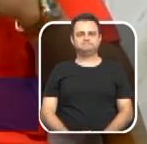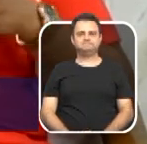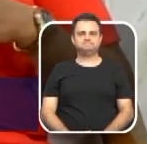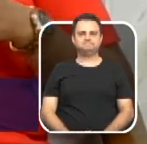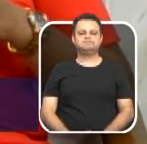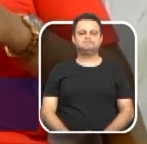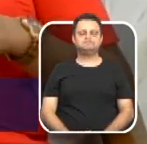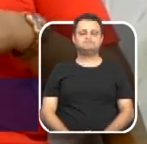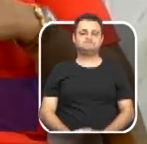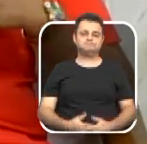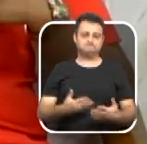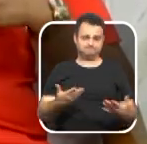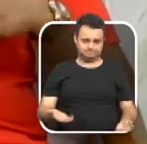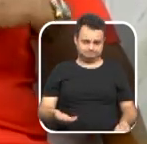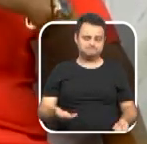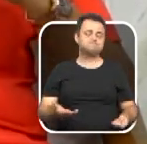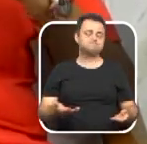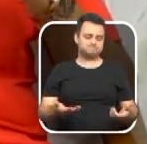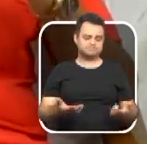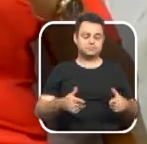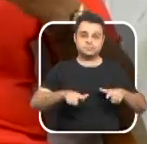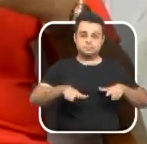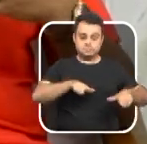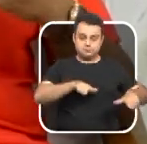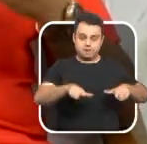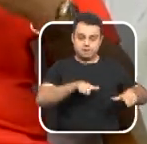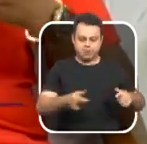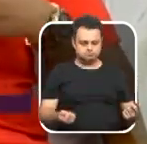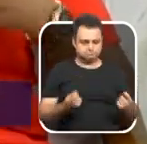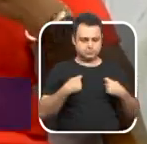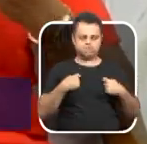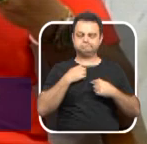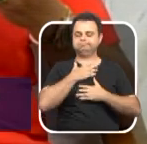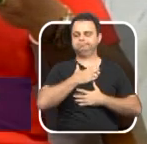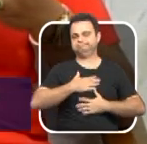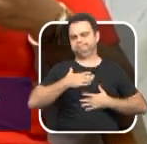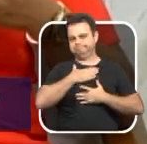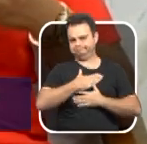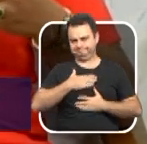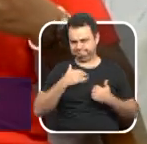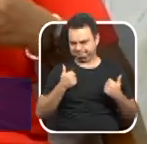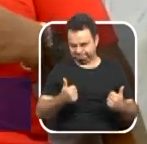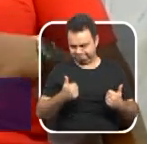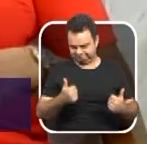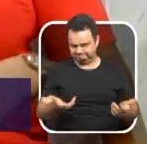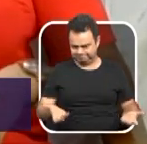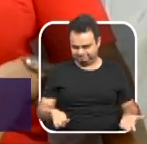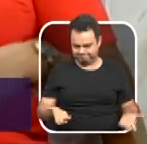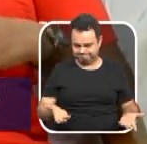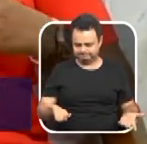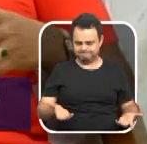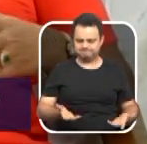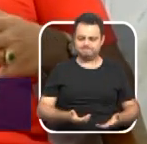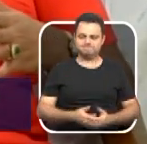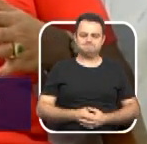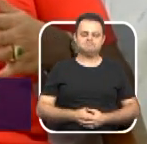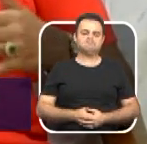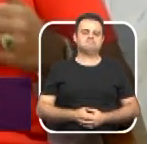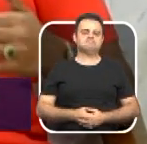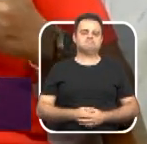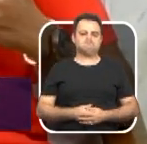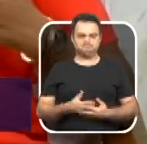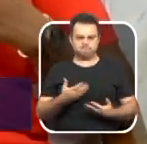com o trabalho, né, a dedicação em saber o que fazermos para melhorar a qualidade de vida das mulheres